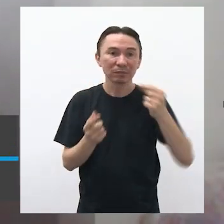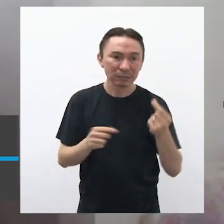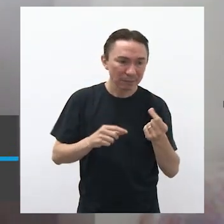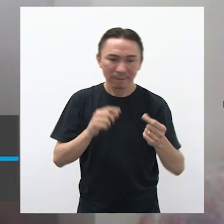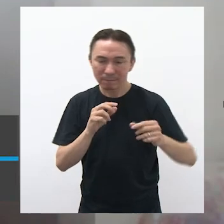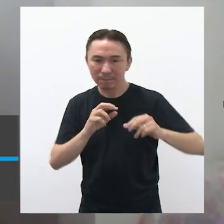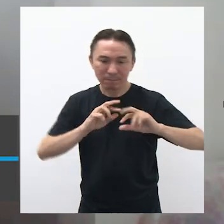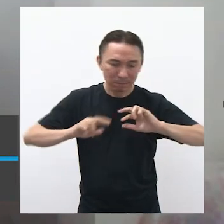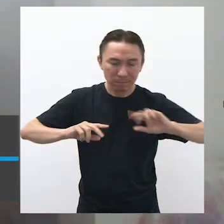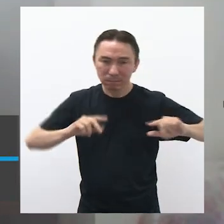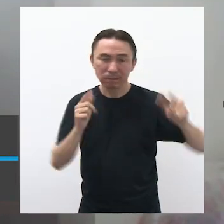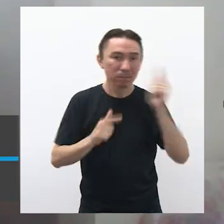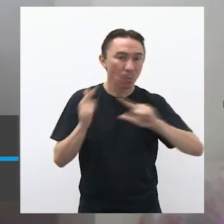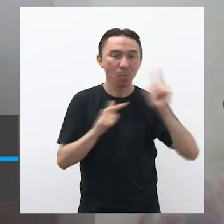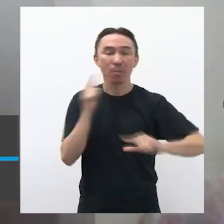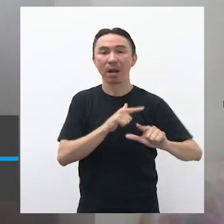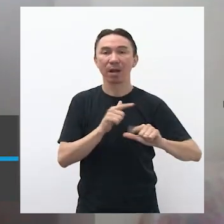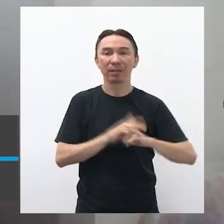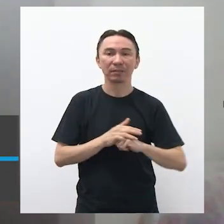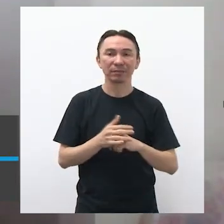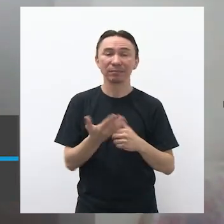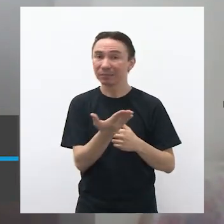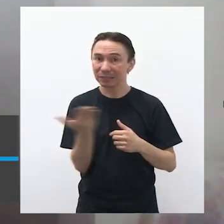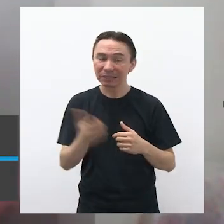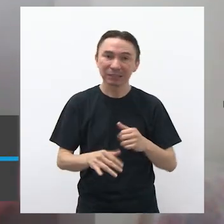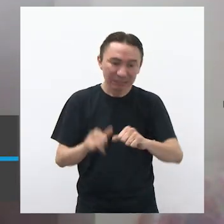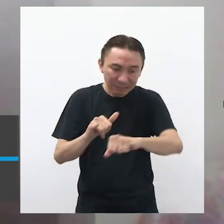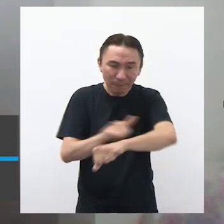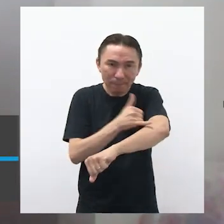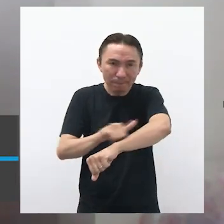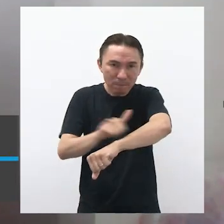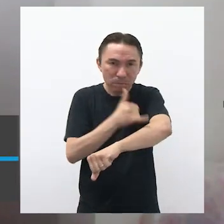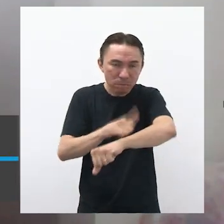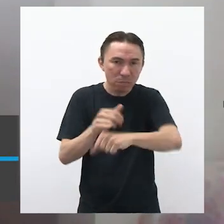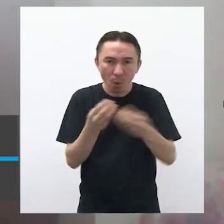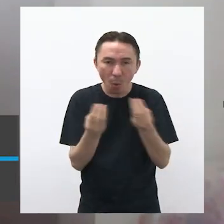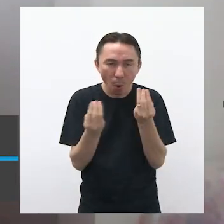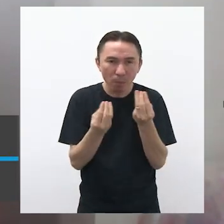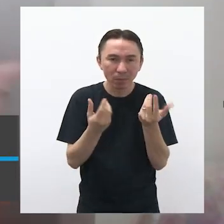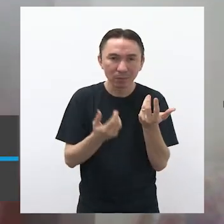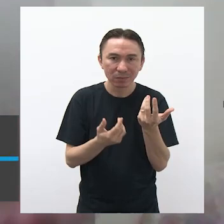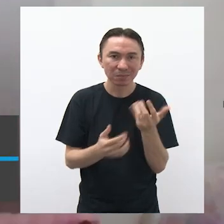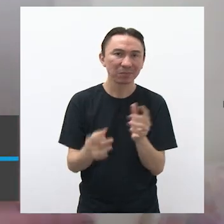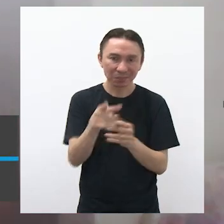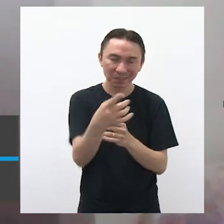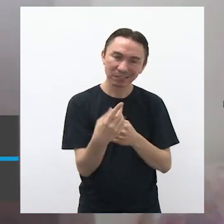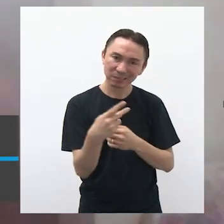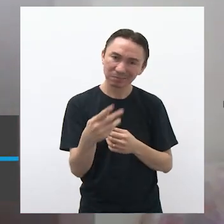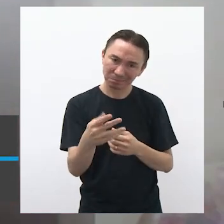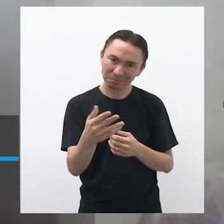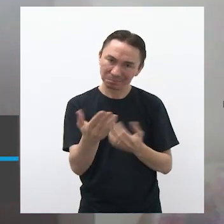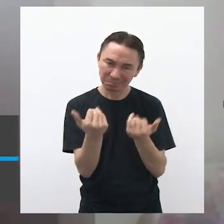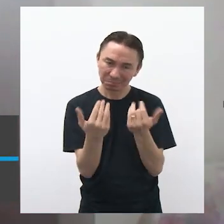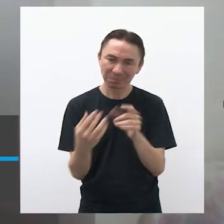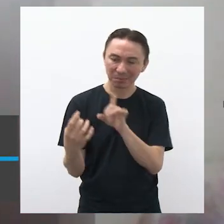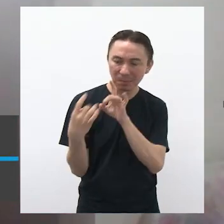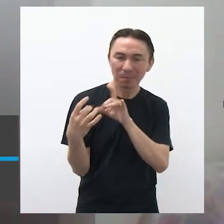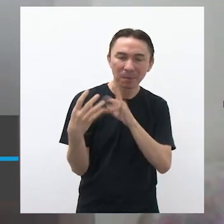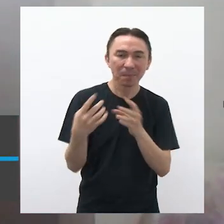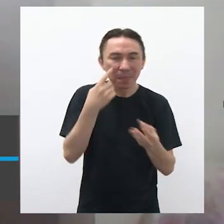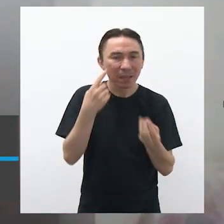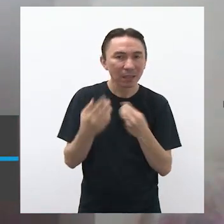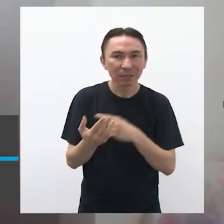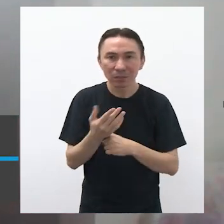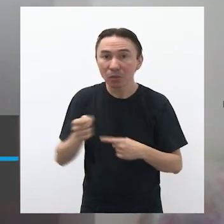esse feedback de vocês, pode estar organizando para que os estudantes tenham, de fato, acesso e consigam fazer o preenchimento